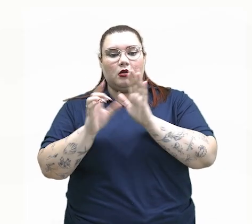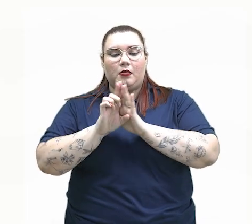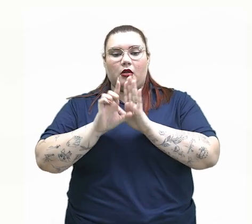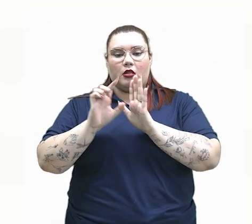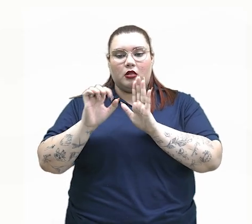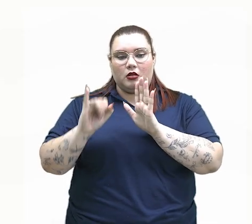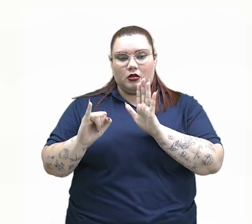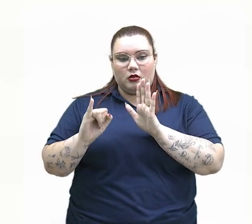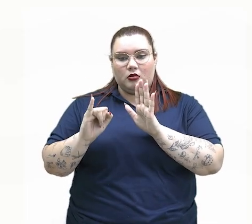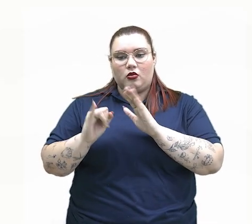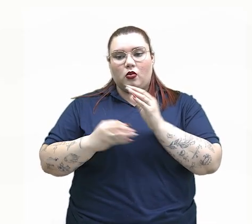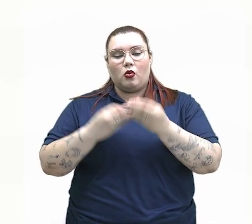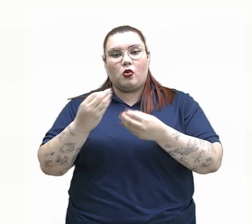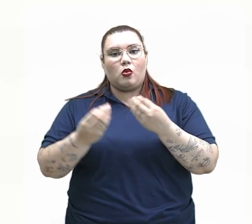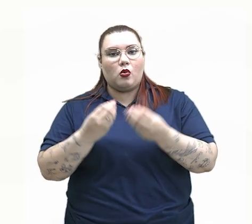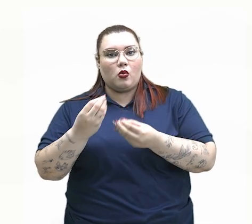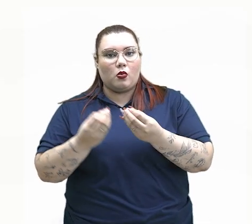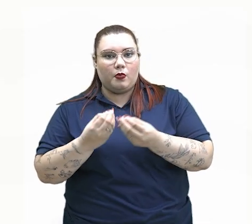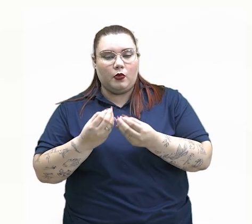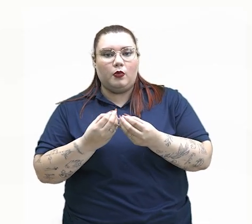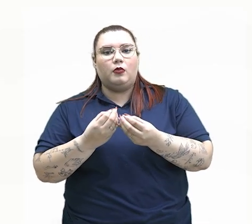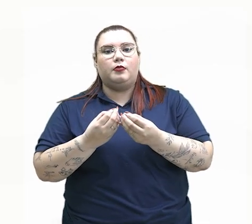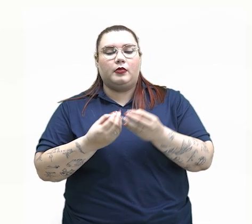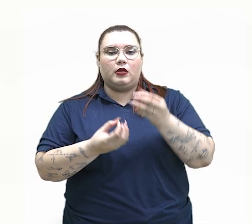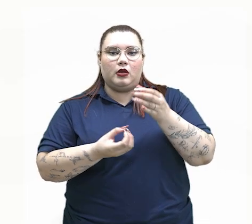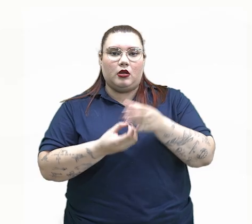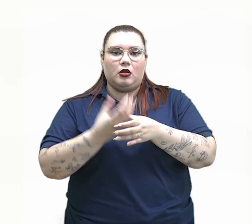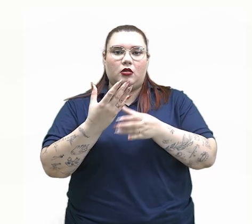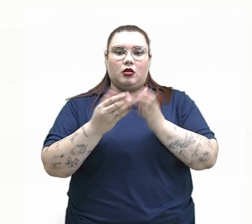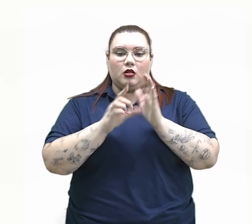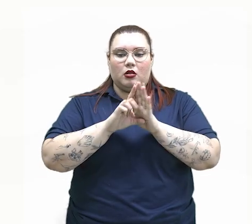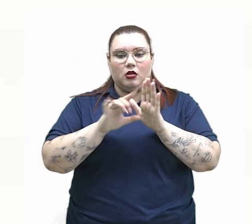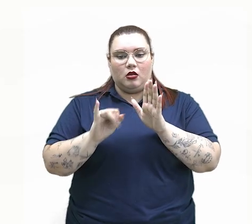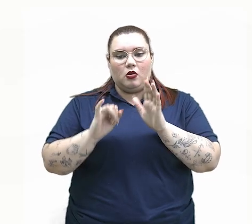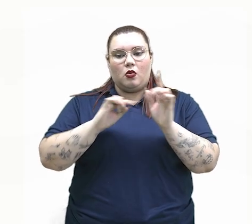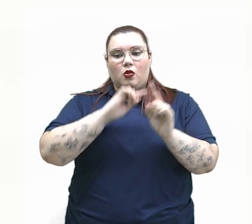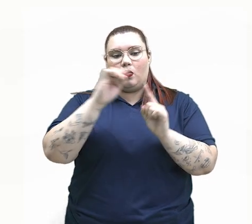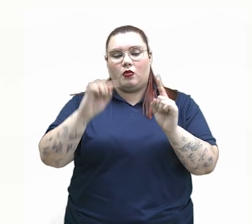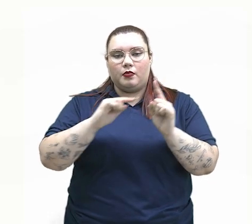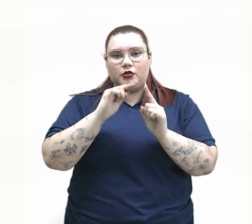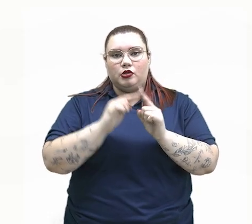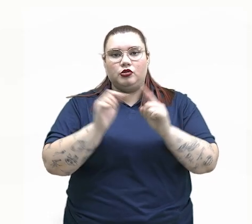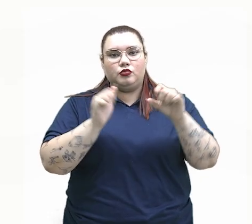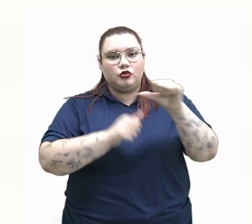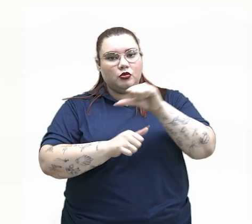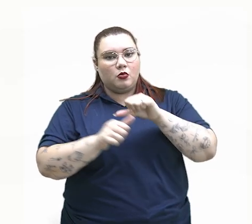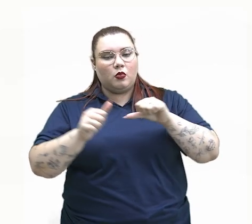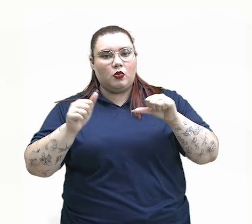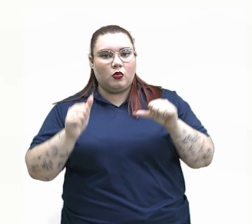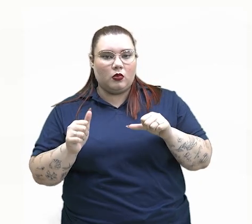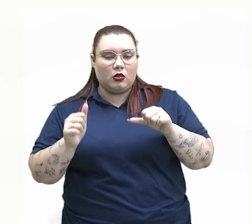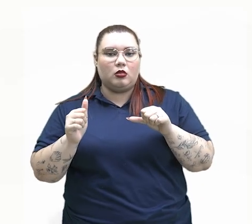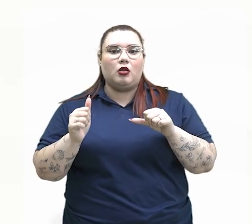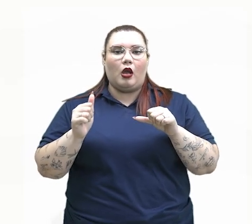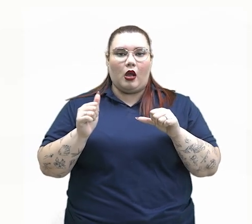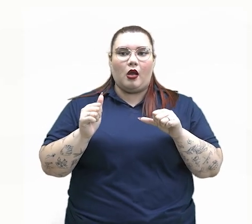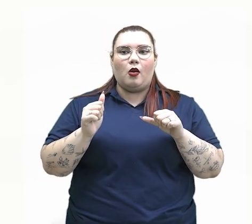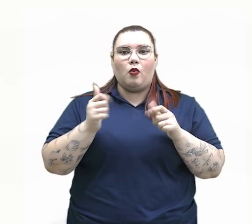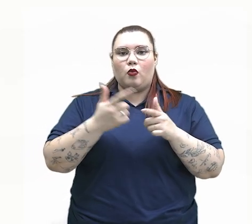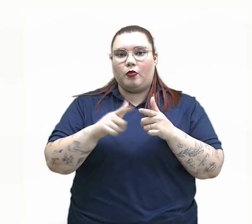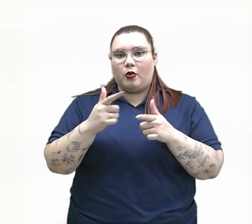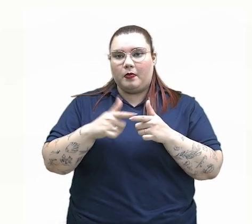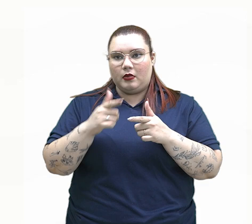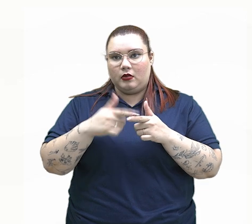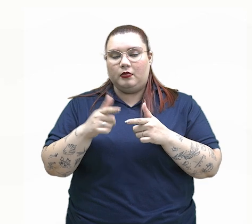aparecendo aqui, ó. Como, né, que isso vai acontecer? E com a finalidade de reverter o atual quadro. Então, o fim é o